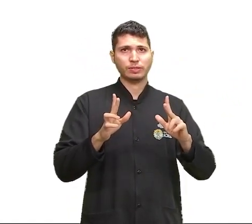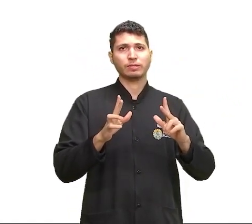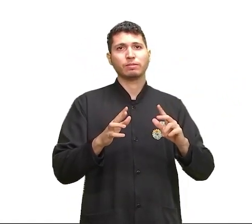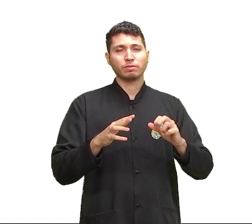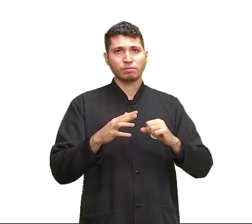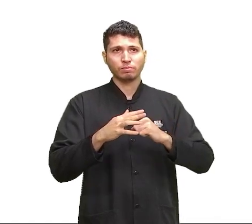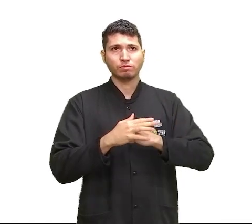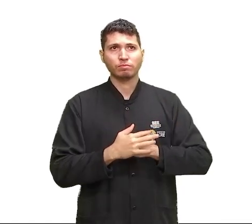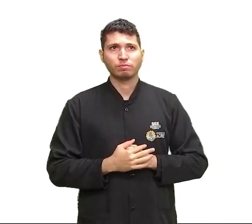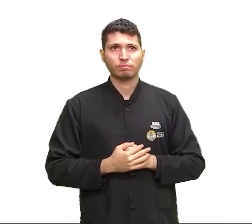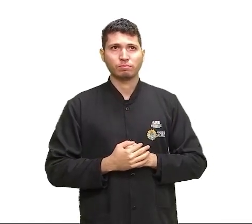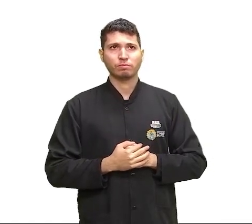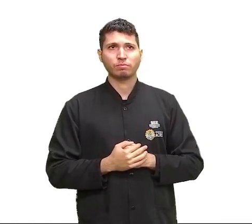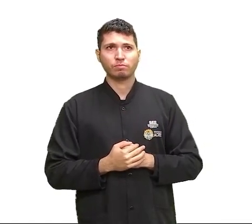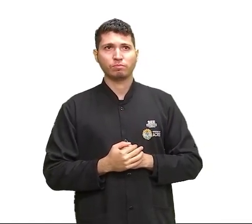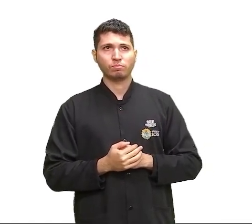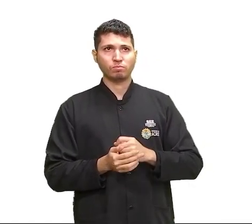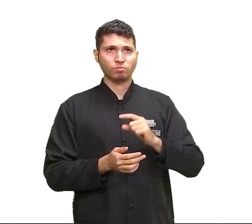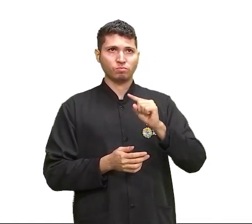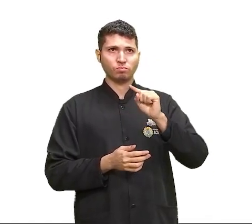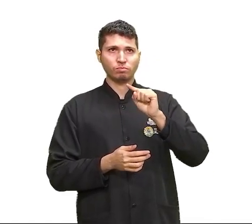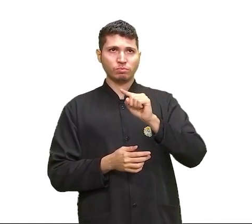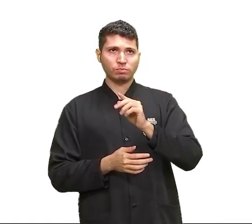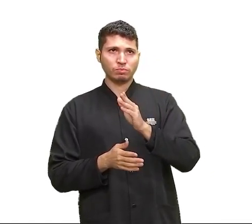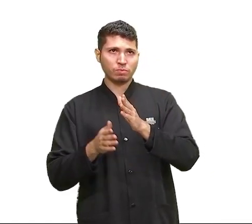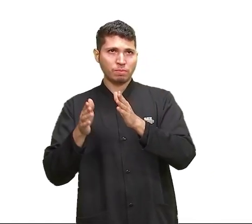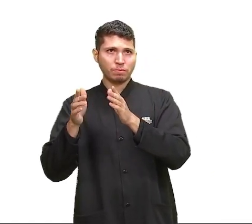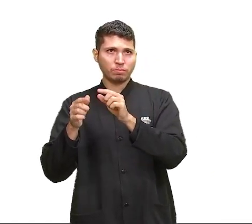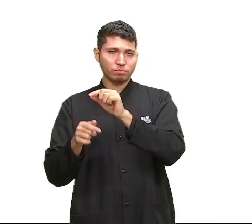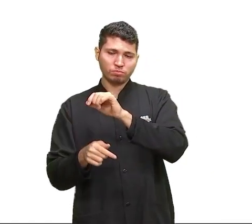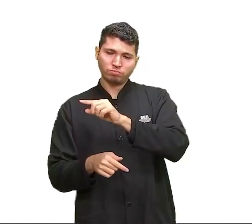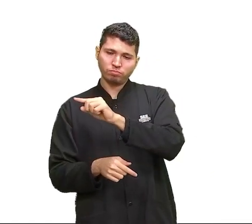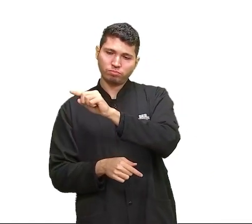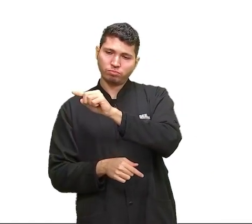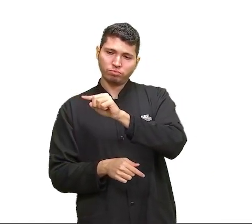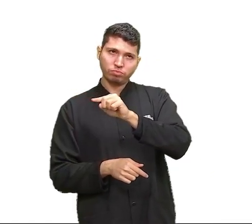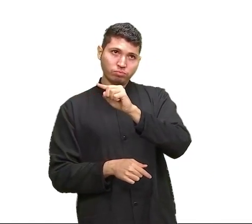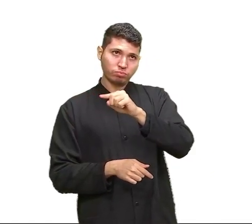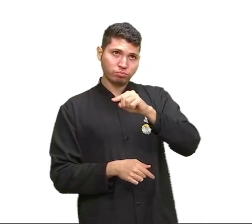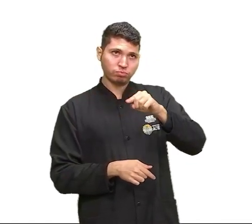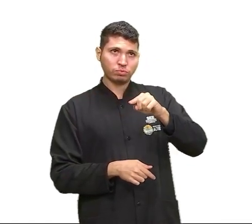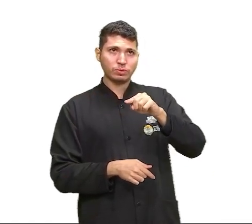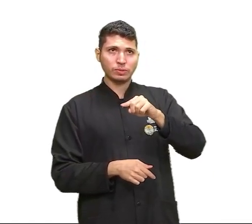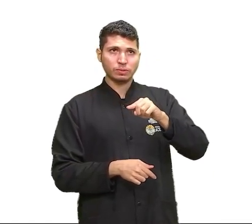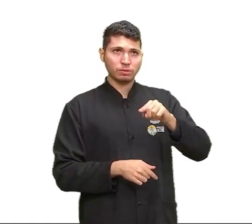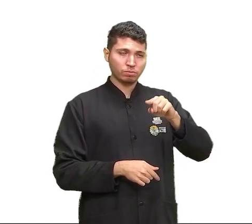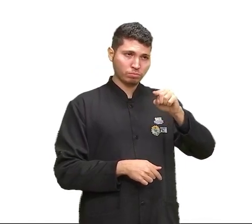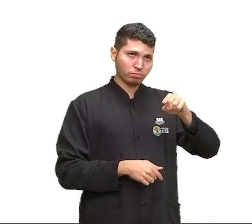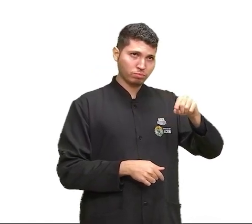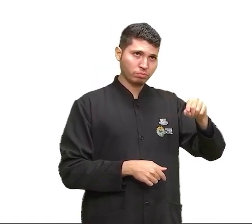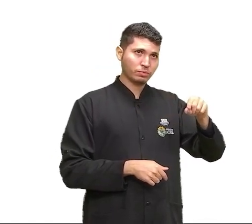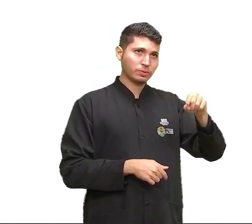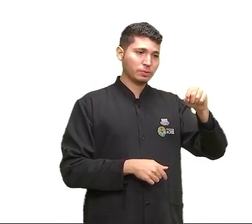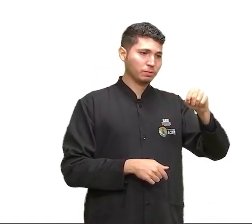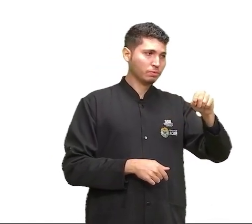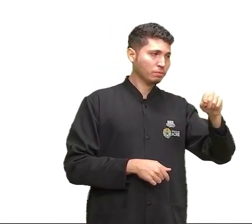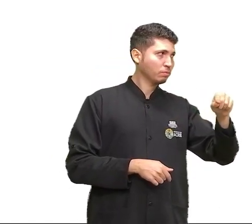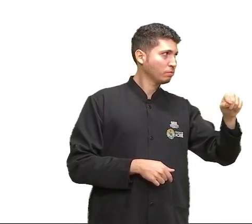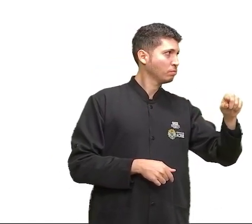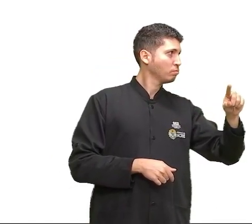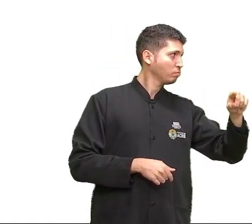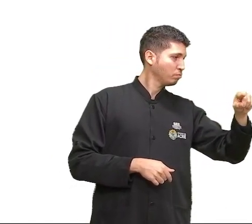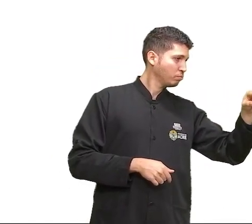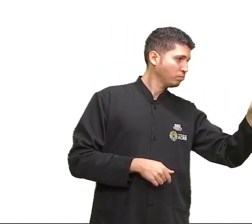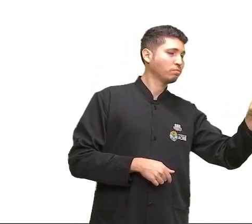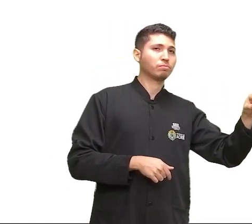em um circuito em série é justamente essa divisão, essa DDP que vai ser diferente, essa voltagem, essa